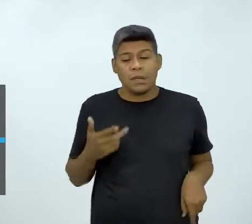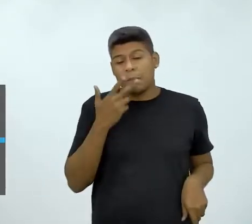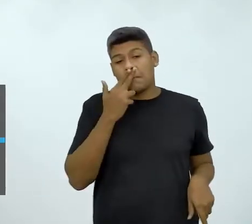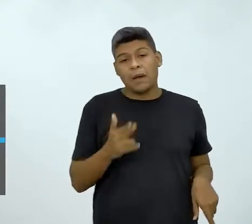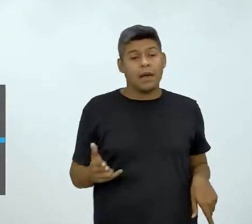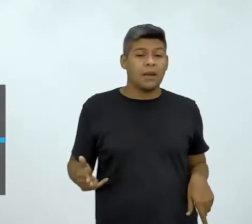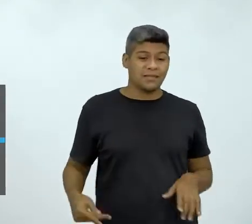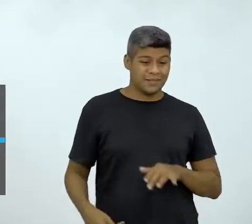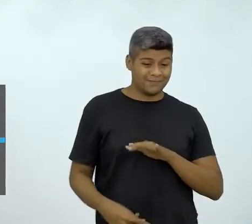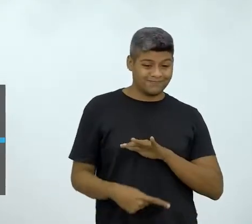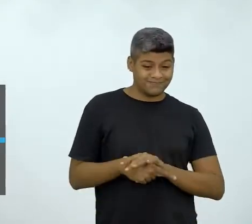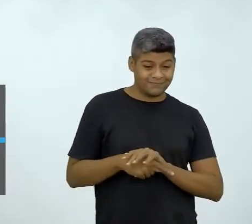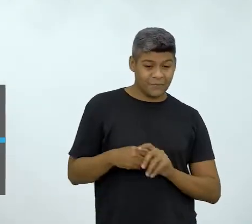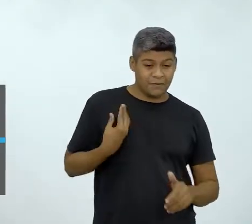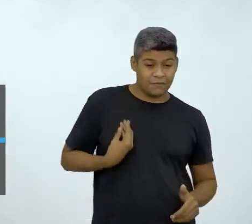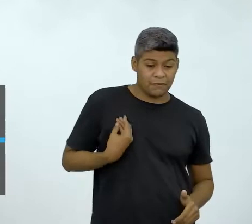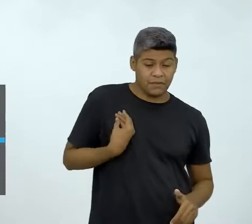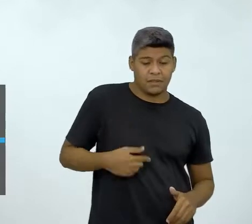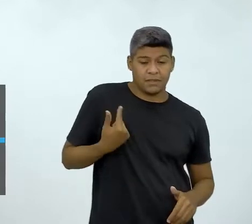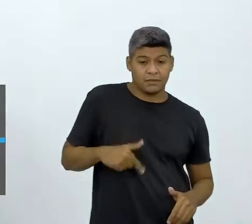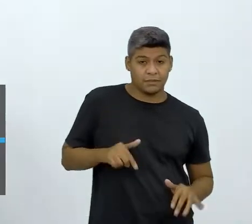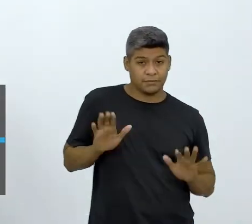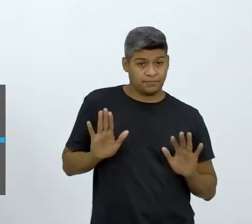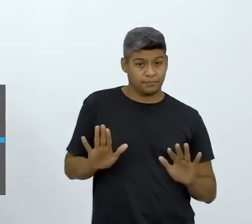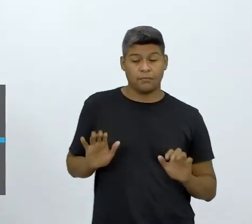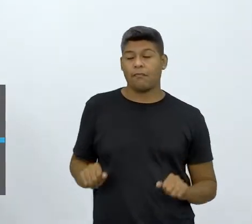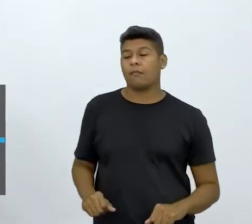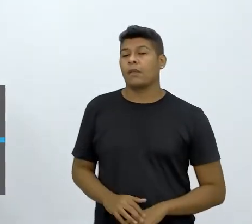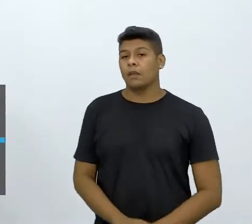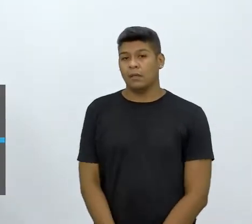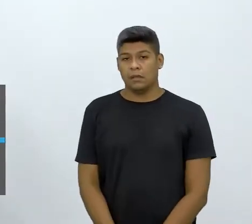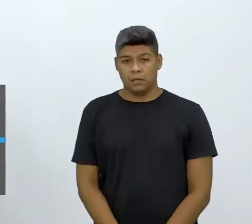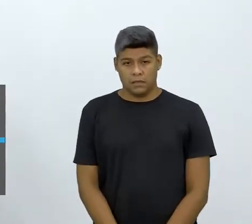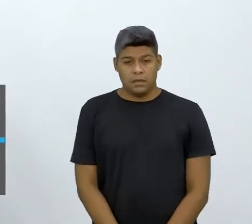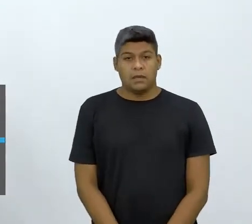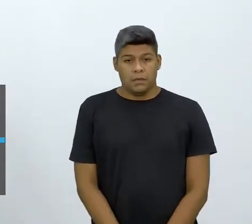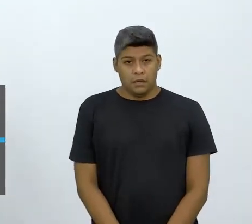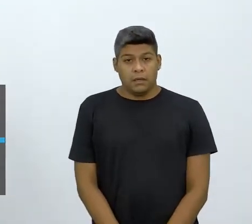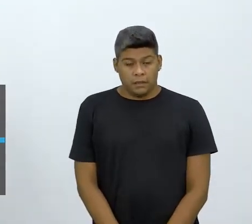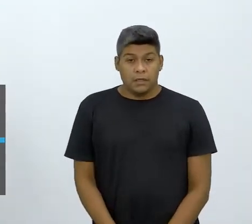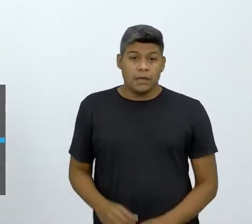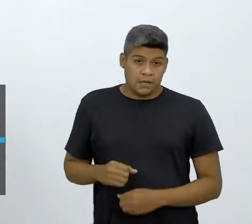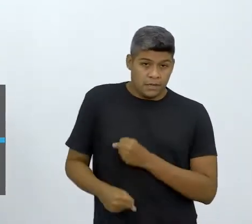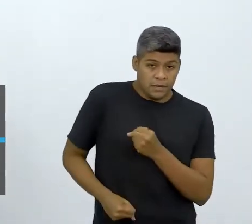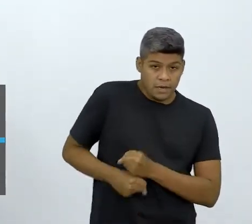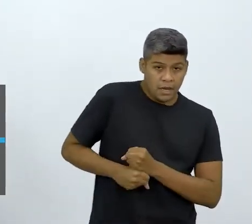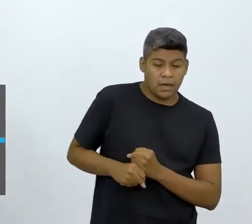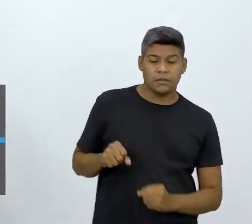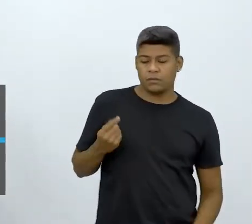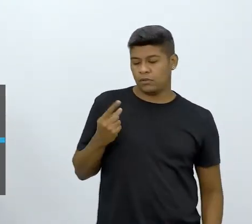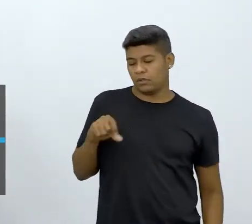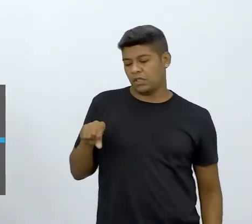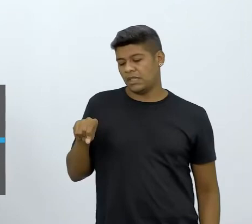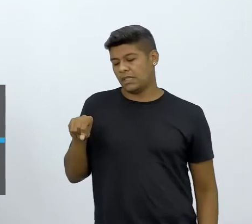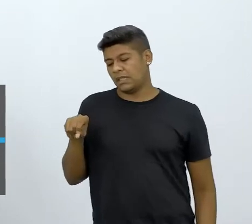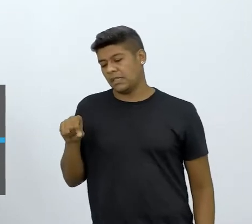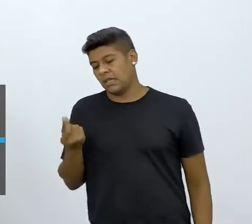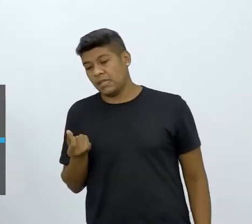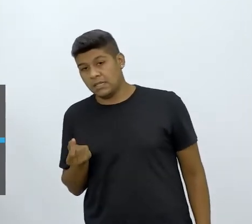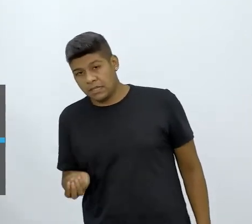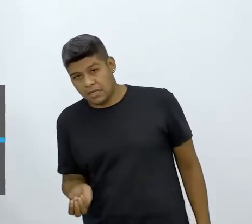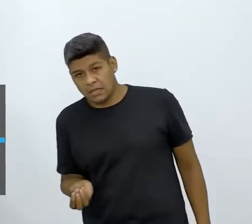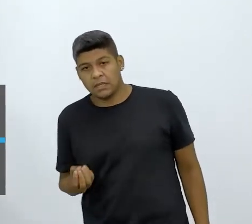correspondem mais ao que é a vida. E de maneira, né, assim, clássica, dos anos 60, 70, tem na